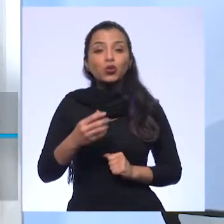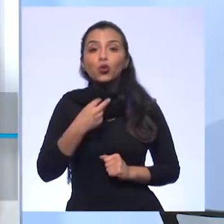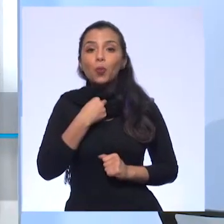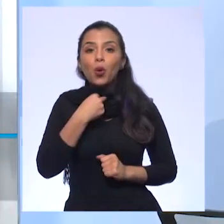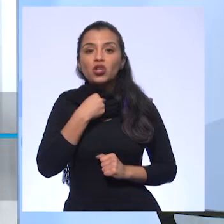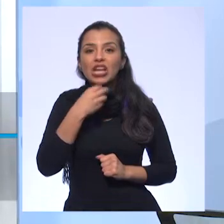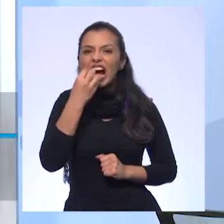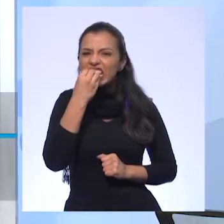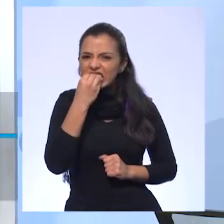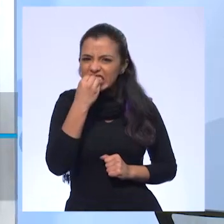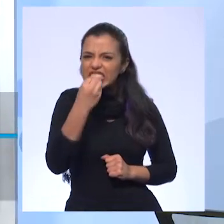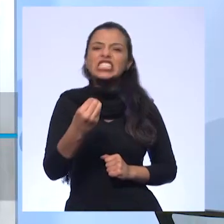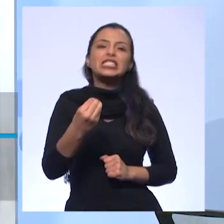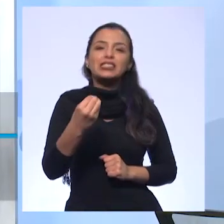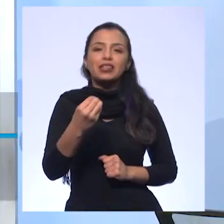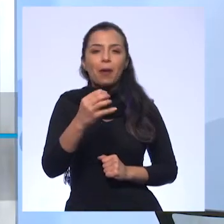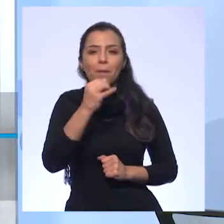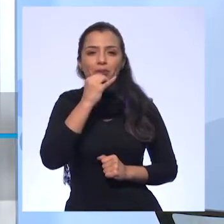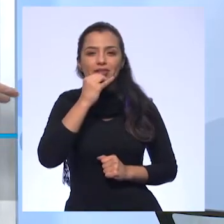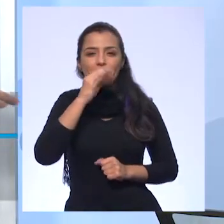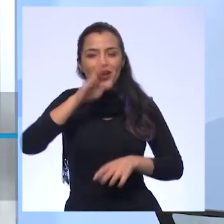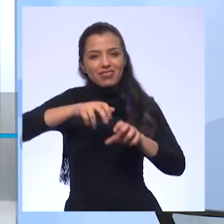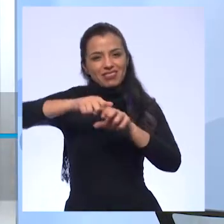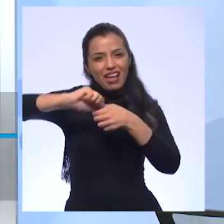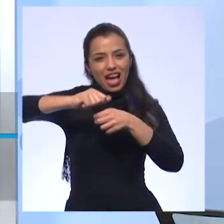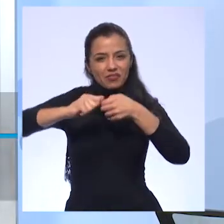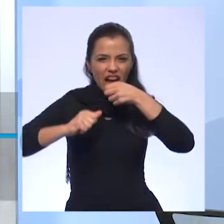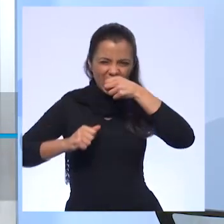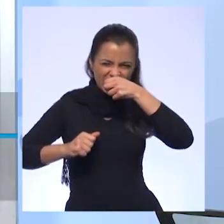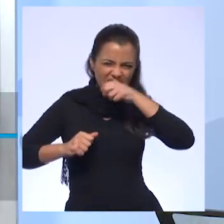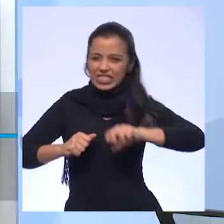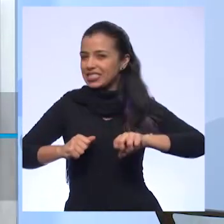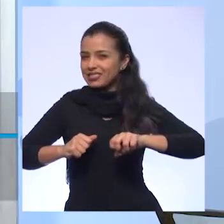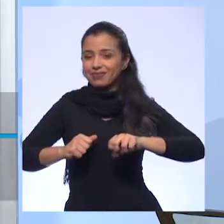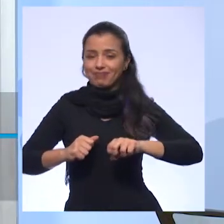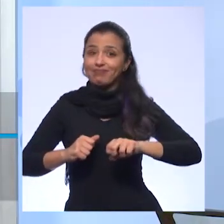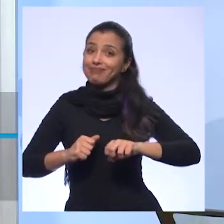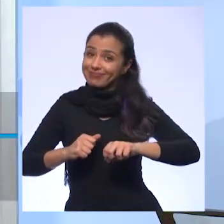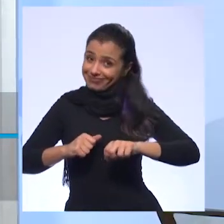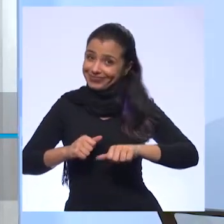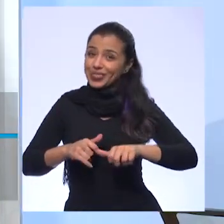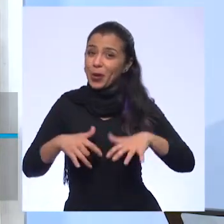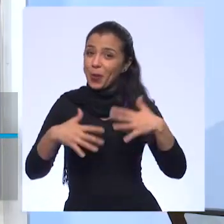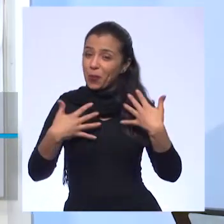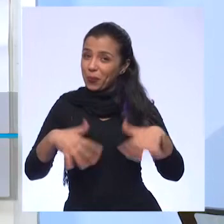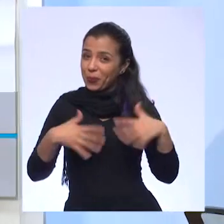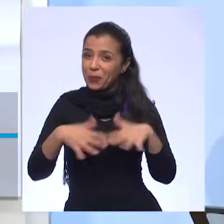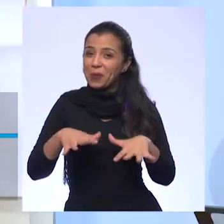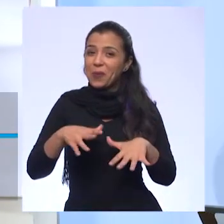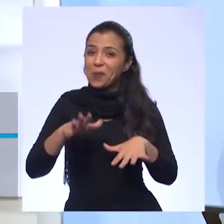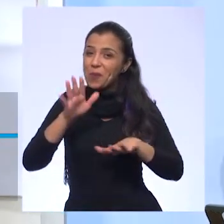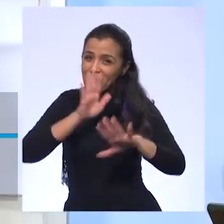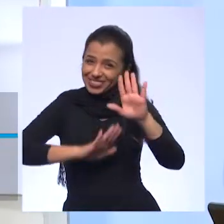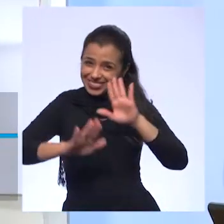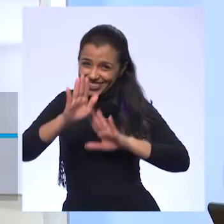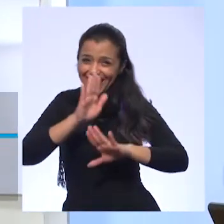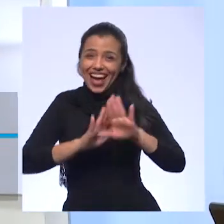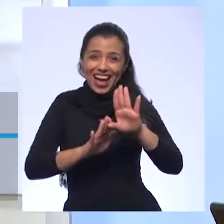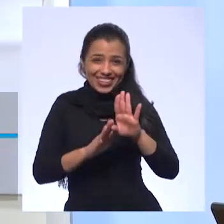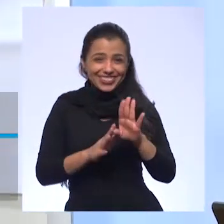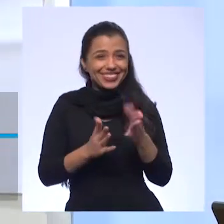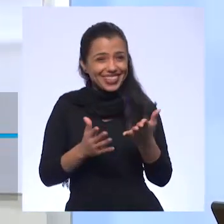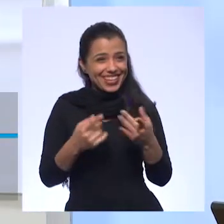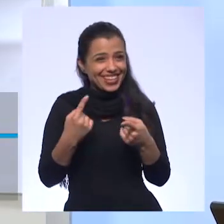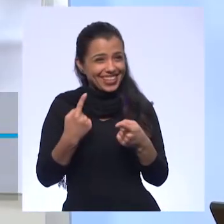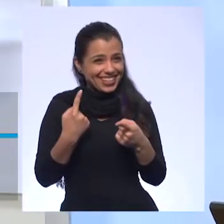Pessoal que gosta de ficar abrindo garrafa com dente. Olha, isso é coisa de... Ó, sei lá, viu? Não vou nem fazer